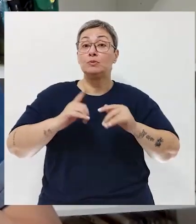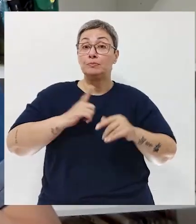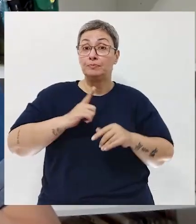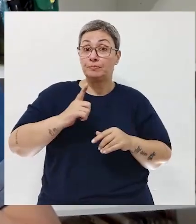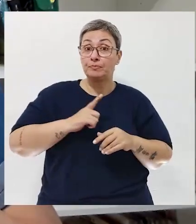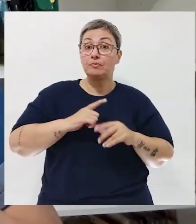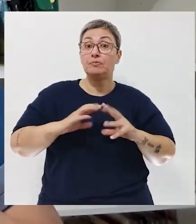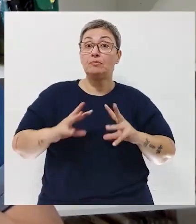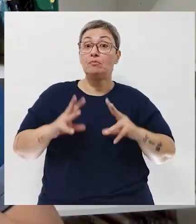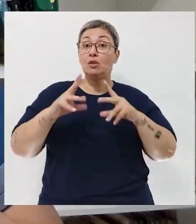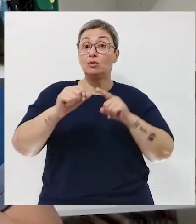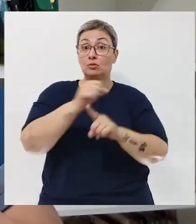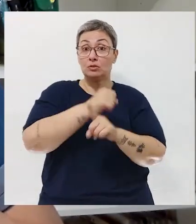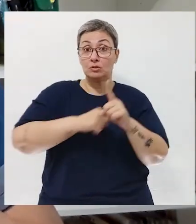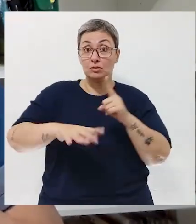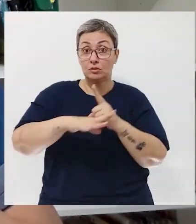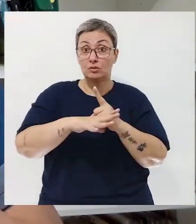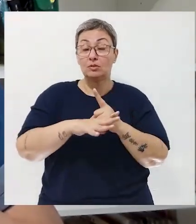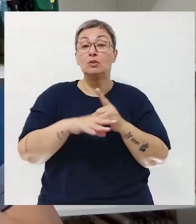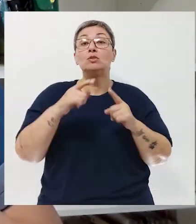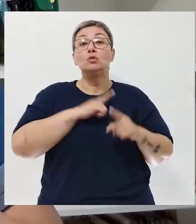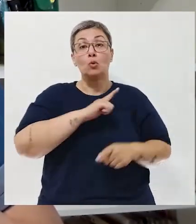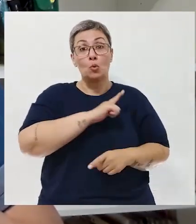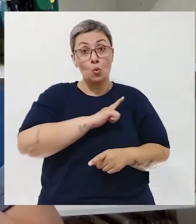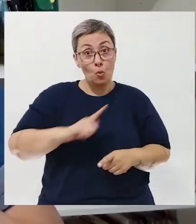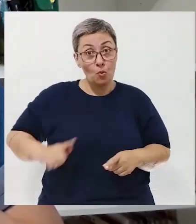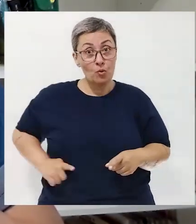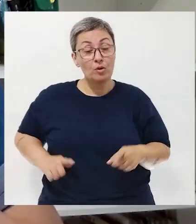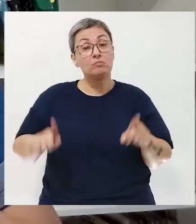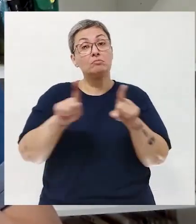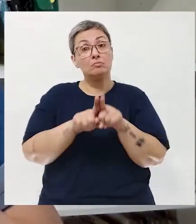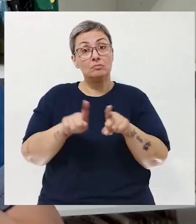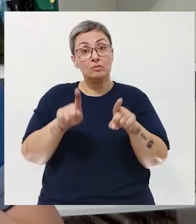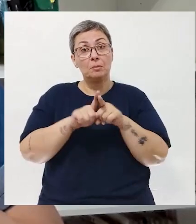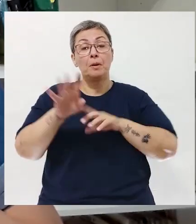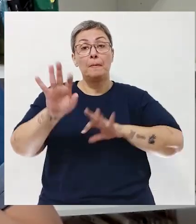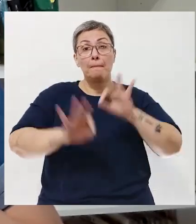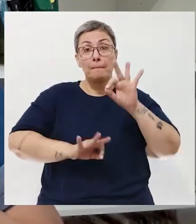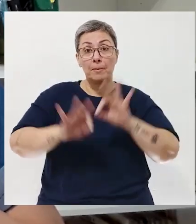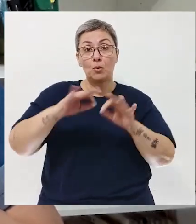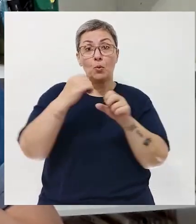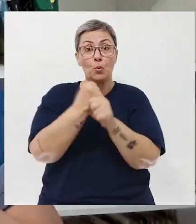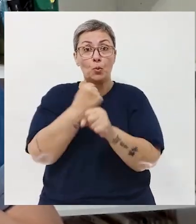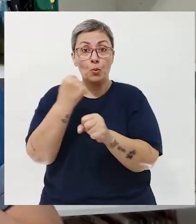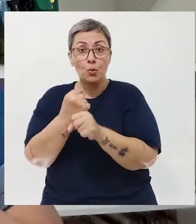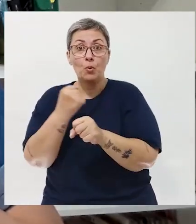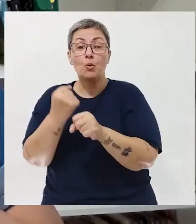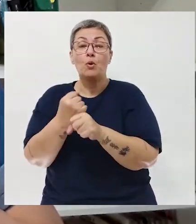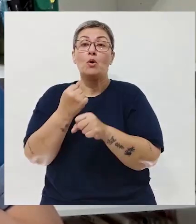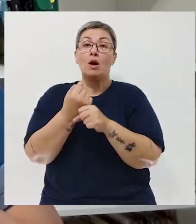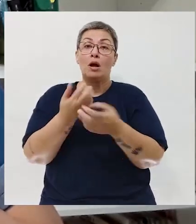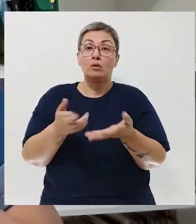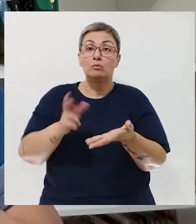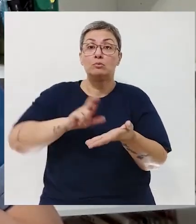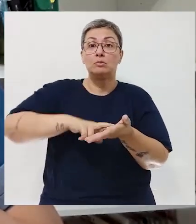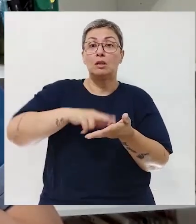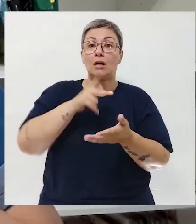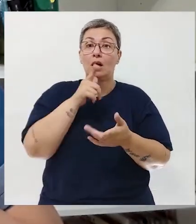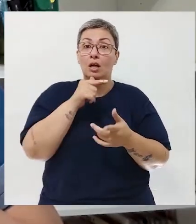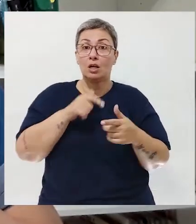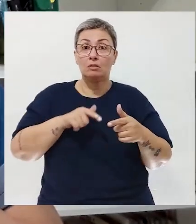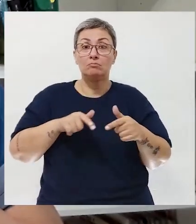feitas de toda a sociedade e dos governos para projetos e obras de recuperação de nossos